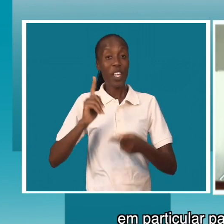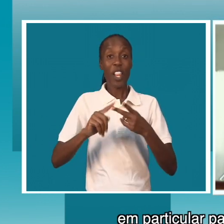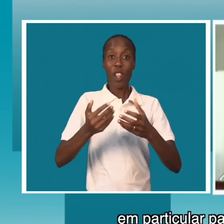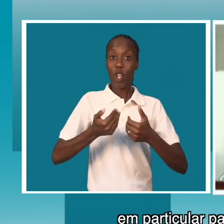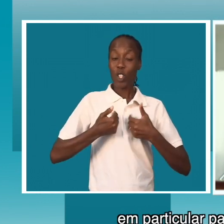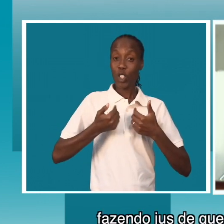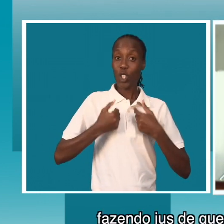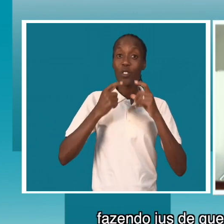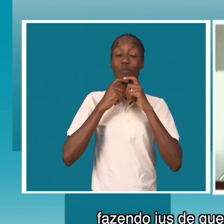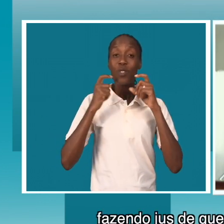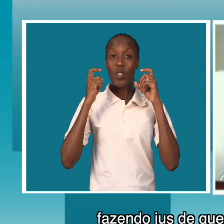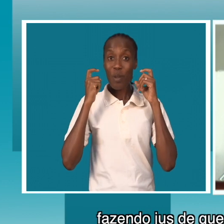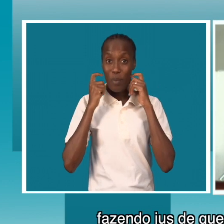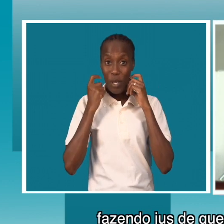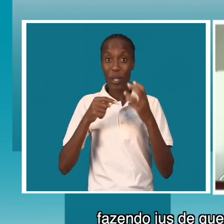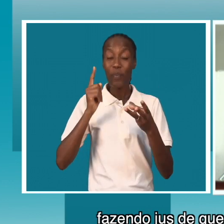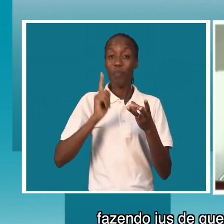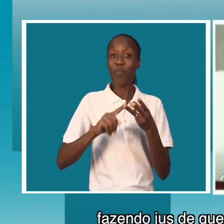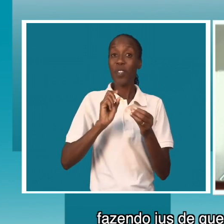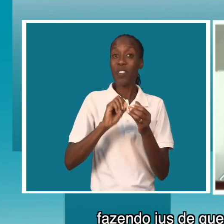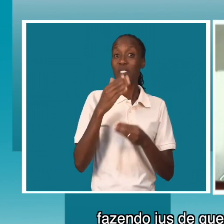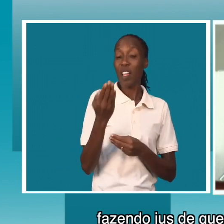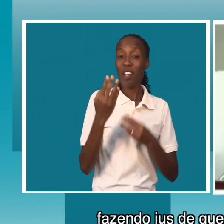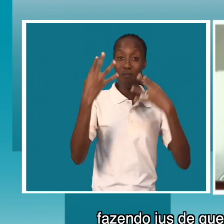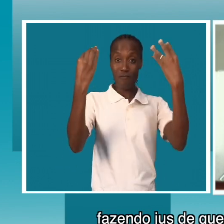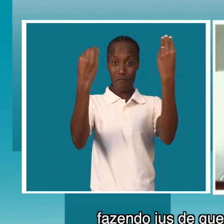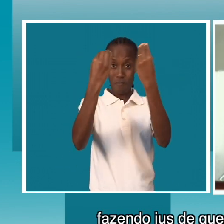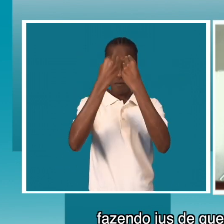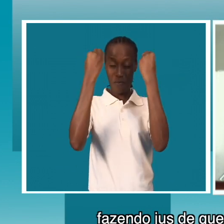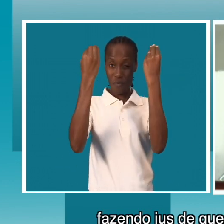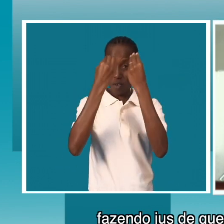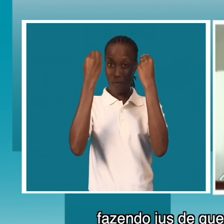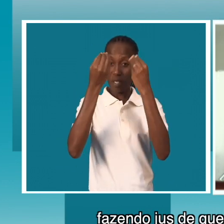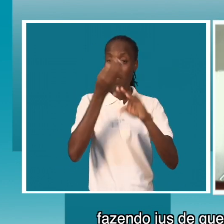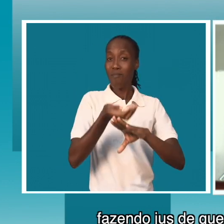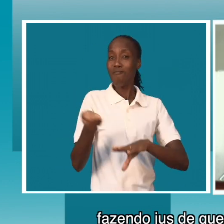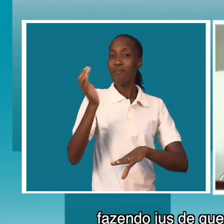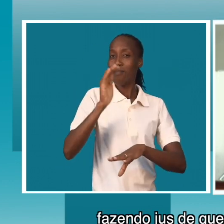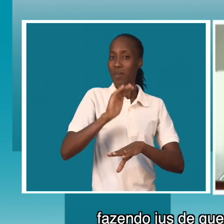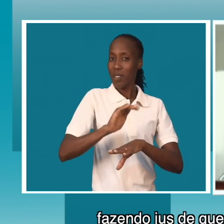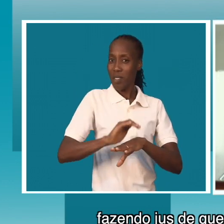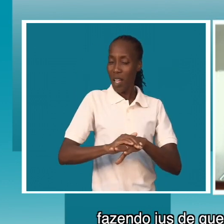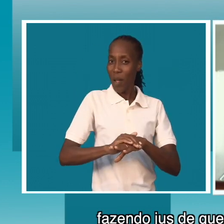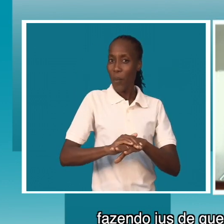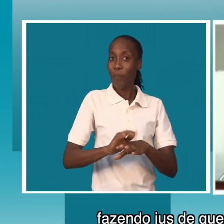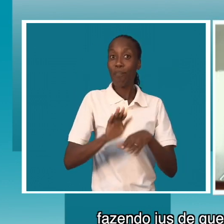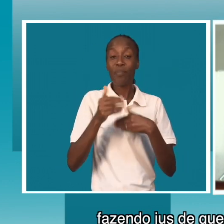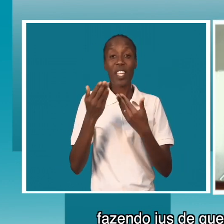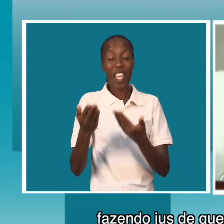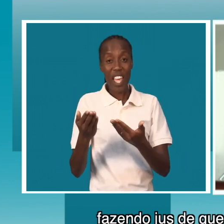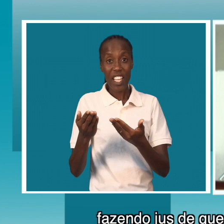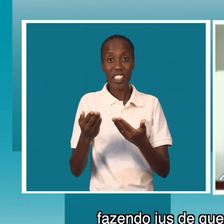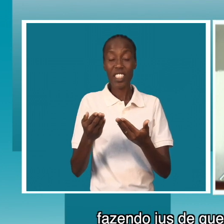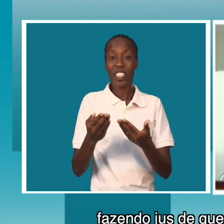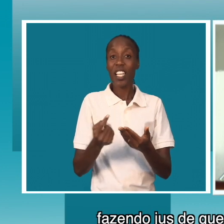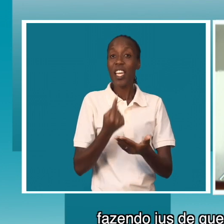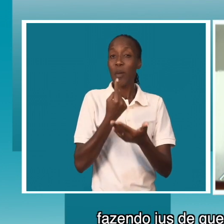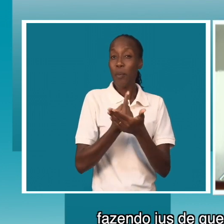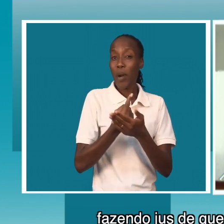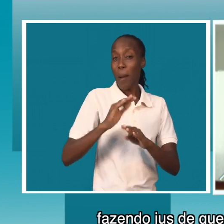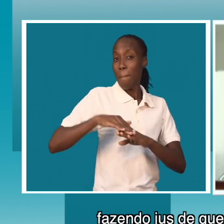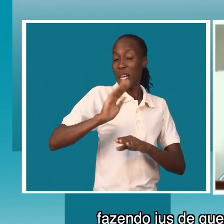moçambicana, fazendo justo de que a formação profissional constitua uma das medidas ativas de